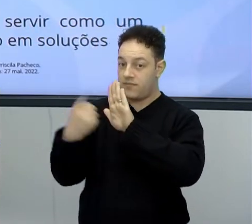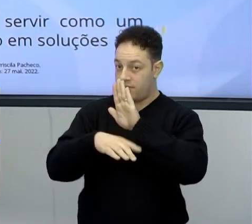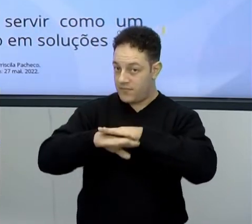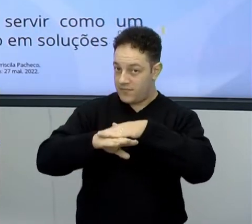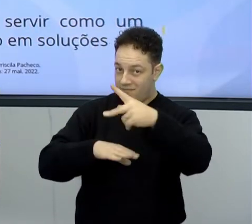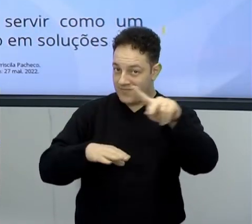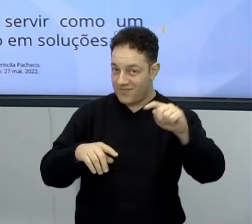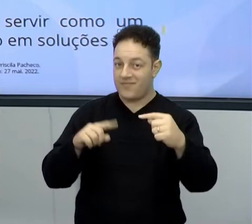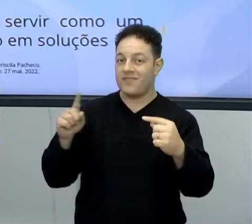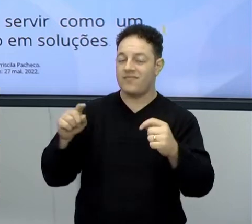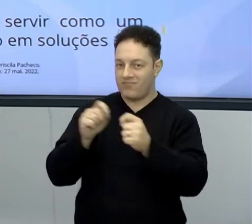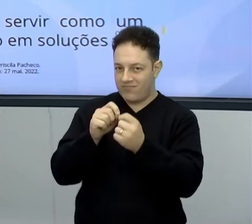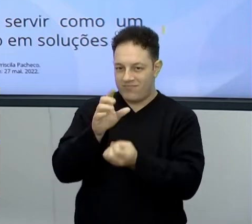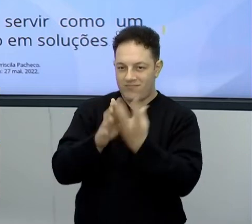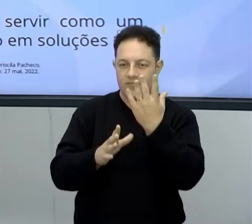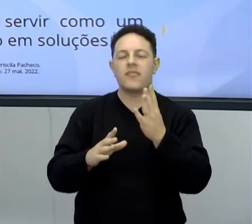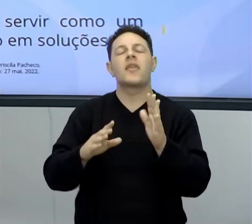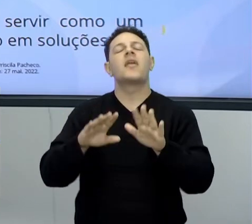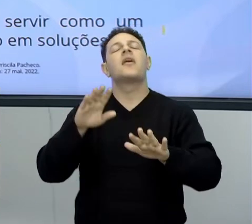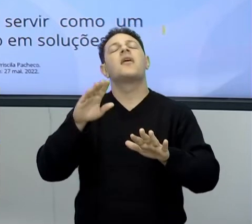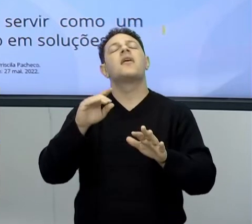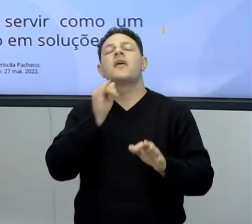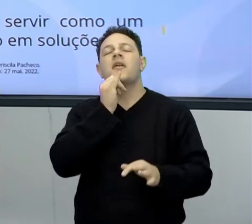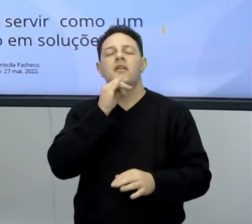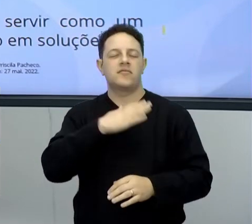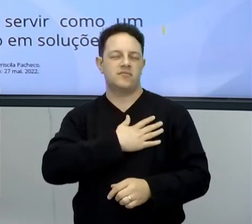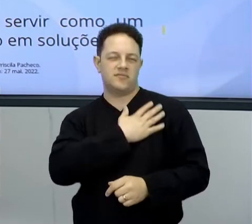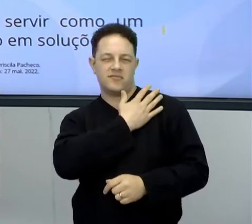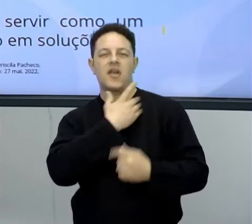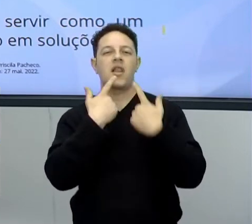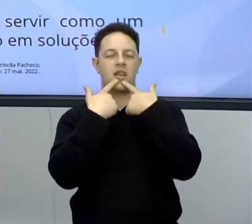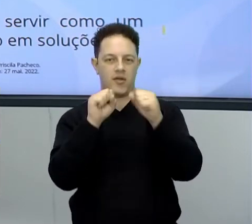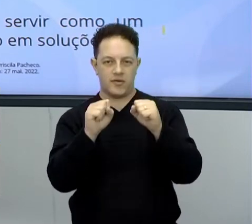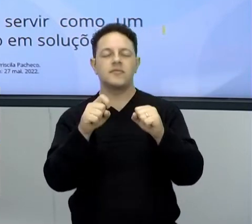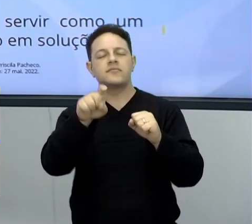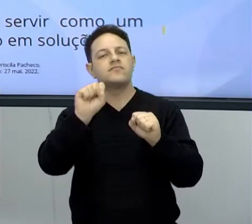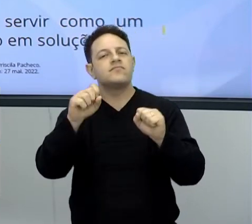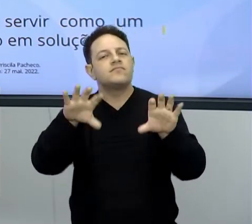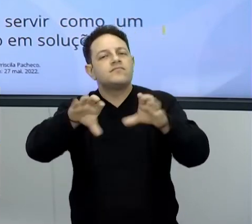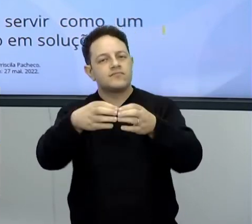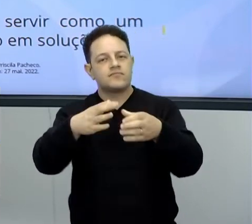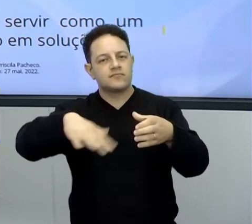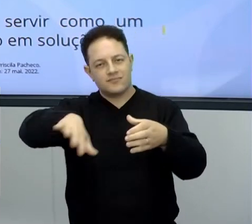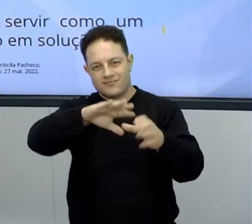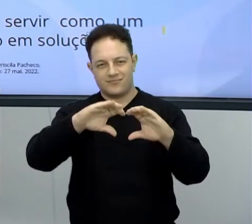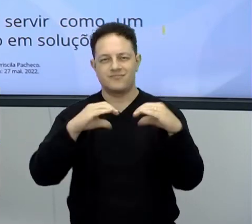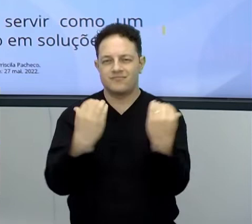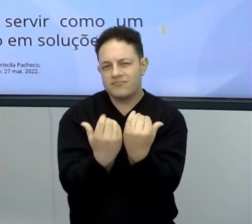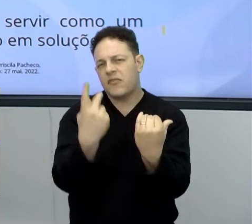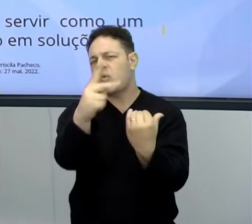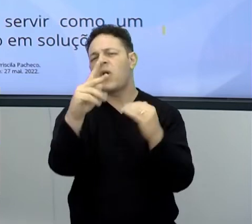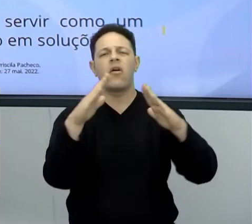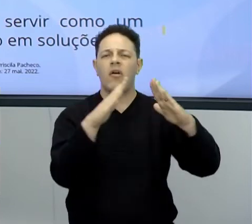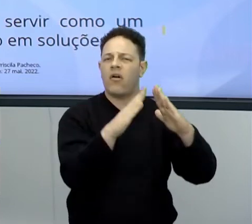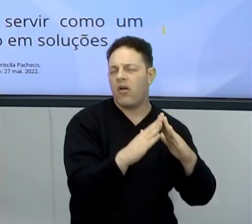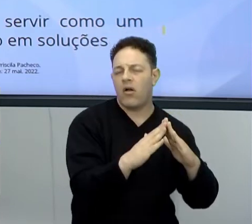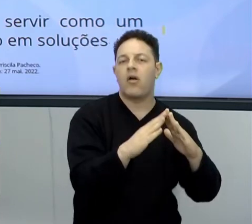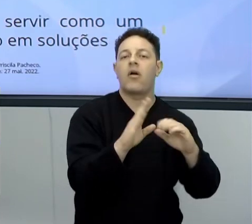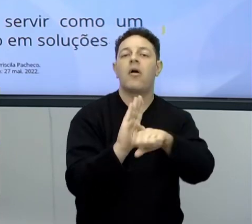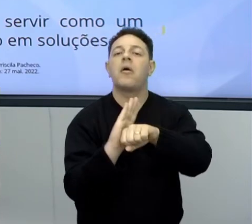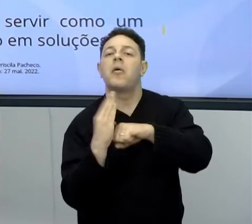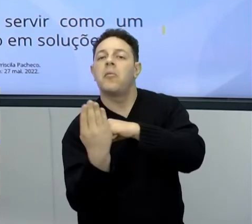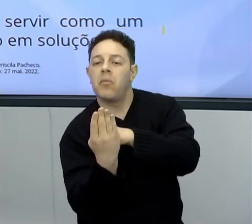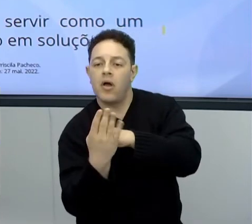desenvolver, pensando no preconceito linguístico, né? Vocês podem pensar aí na sua comunidade, ou na sua casa, no seu